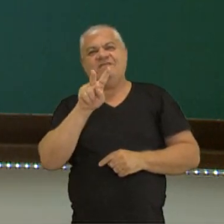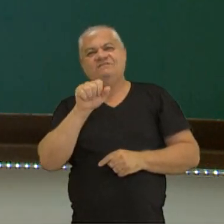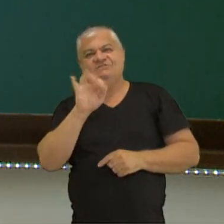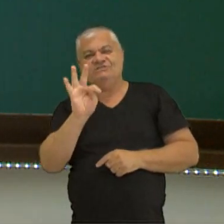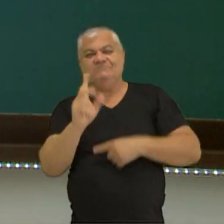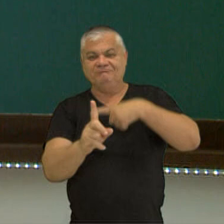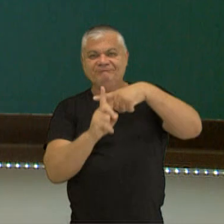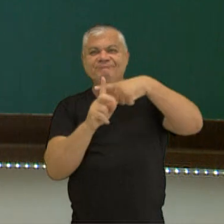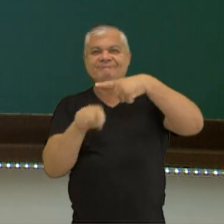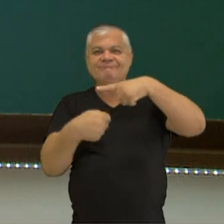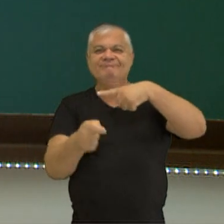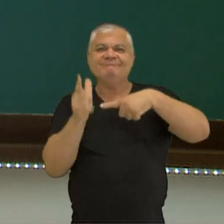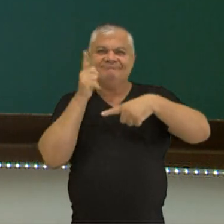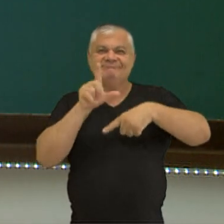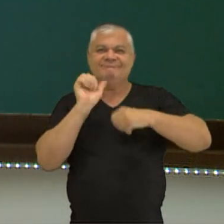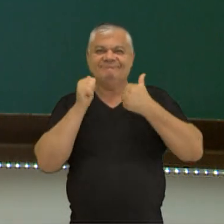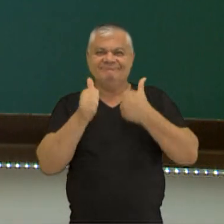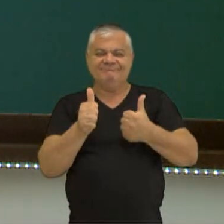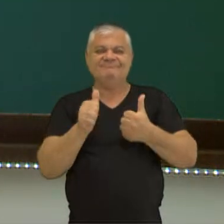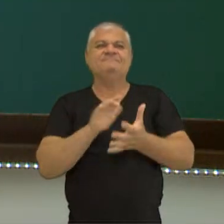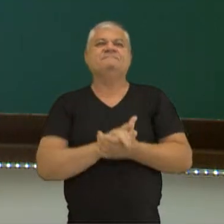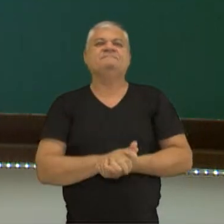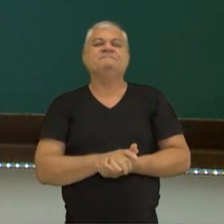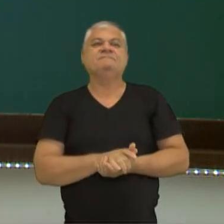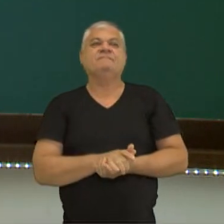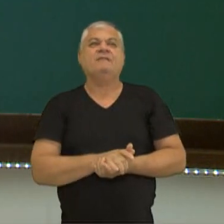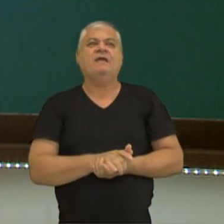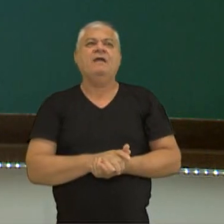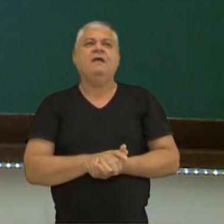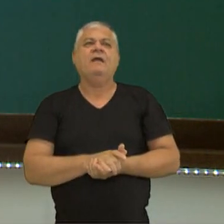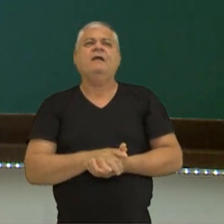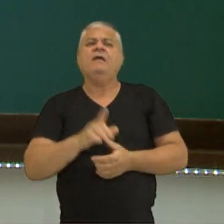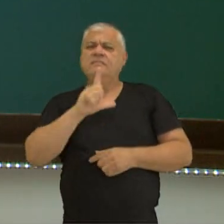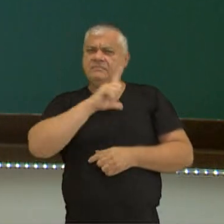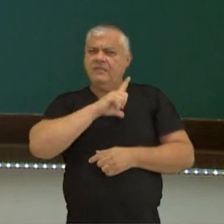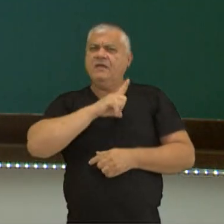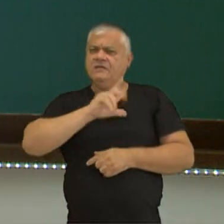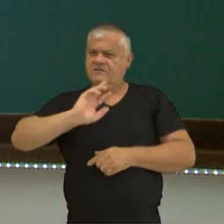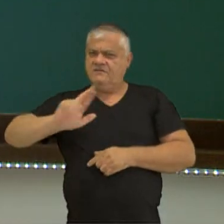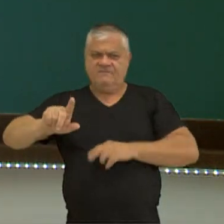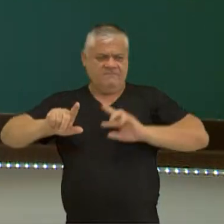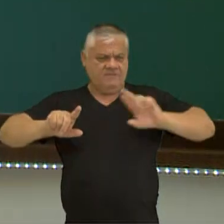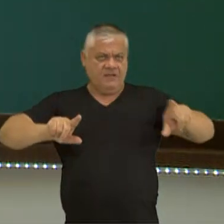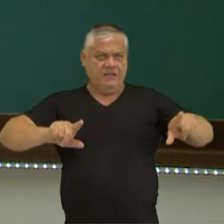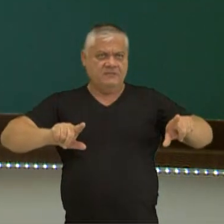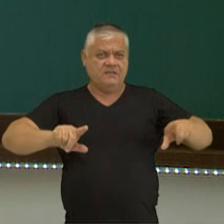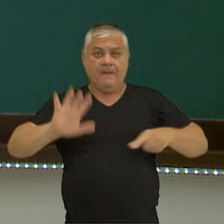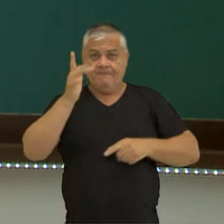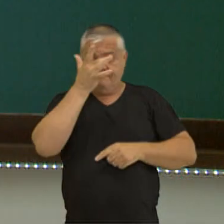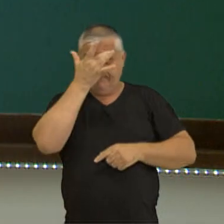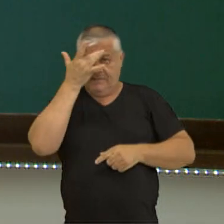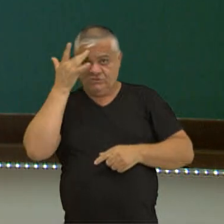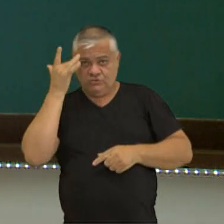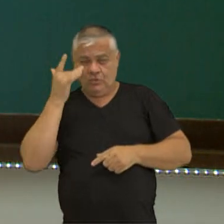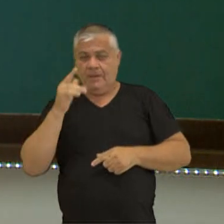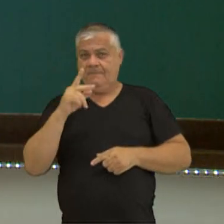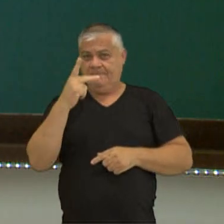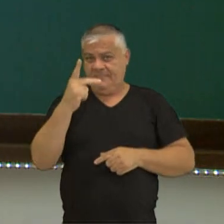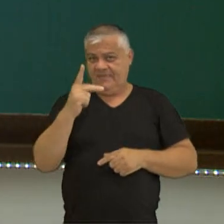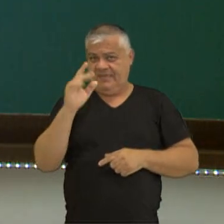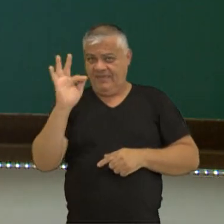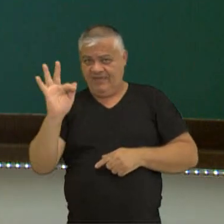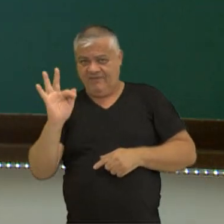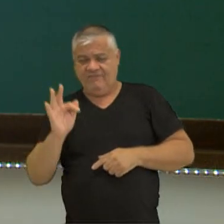mas não é sobre isso que nós vamos conversar hoje. Existe diferença entre pessoas físicas e jurídicas